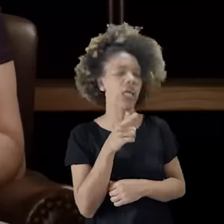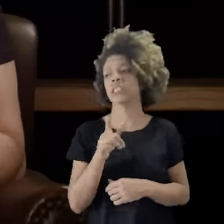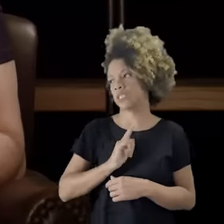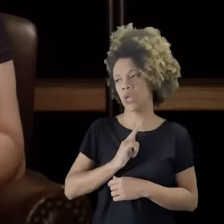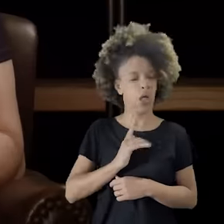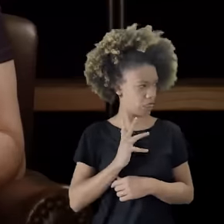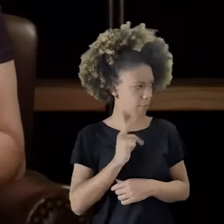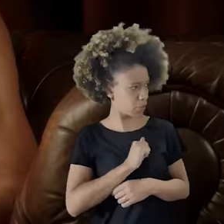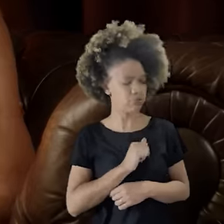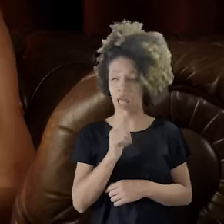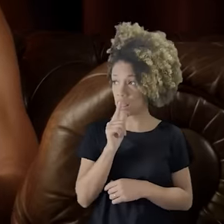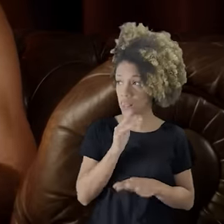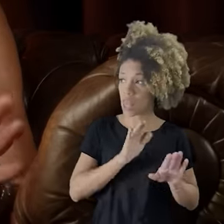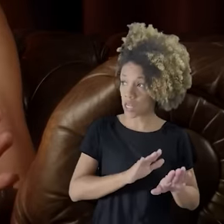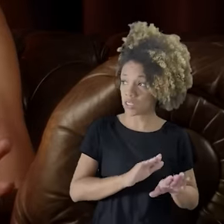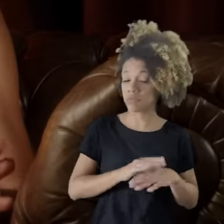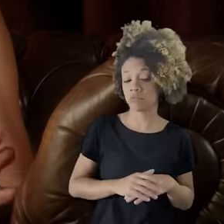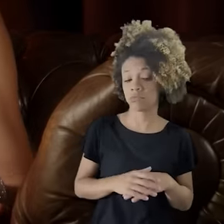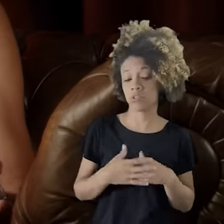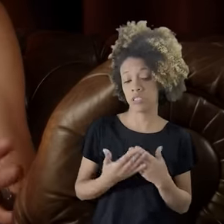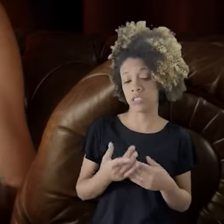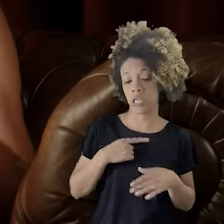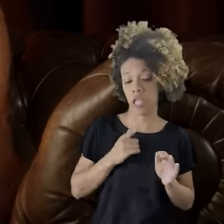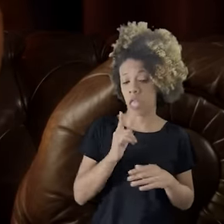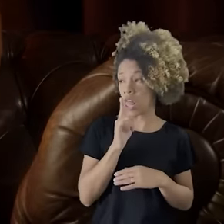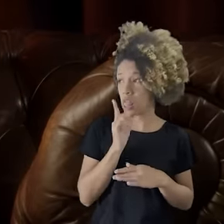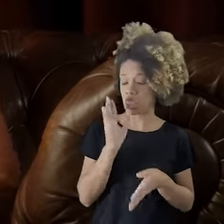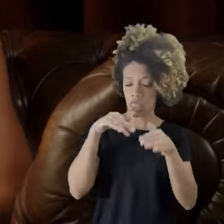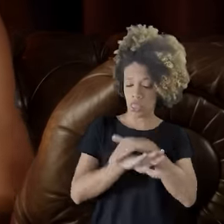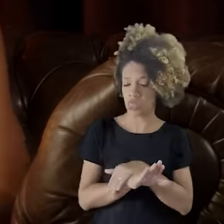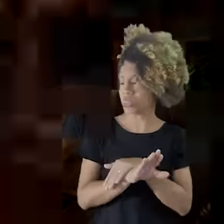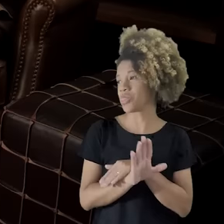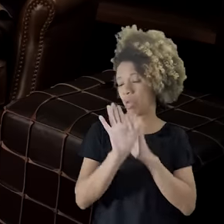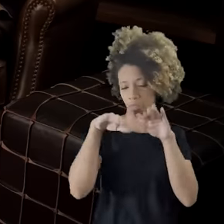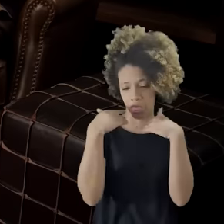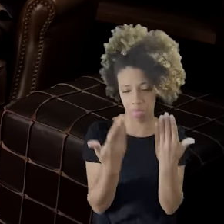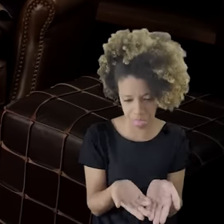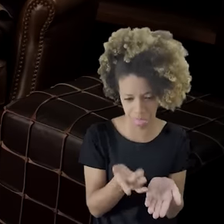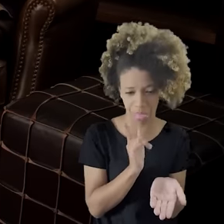tá bonitão Tá ali tá ali que até Armazém dormir em cima